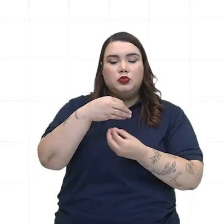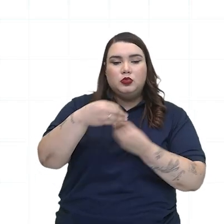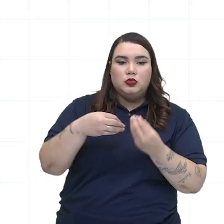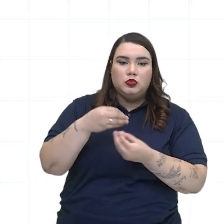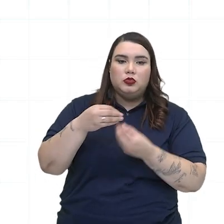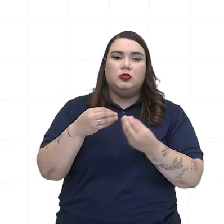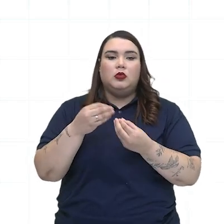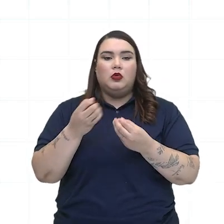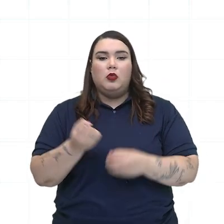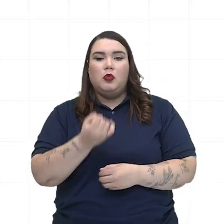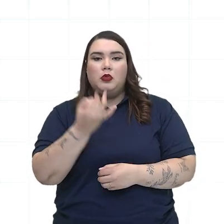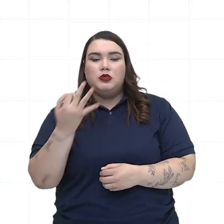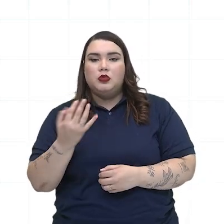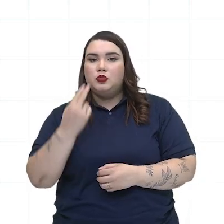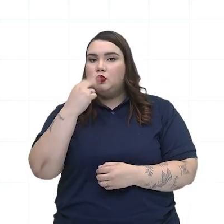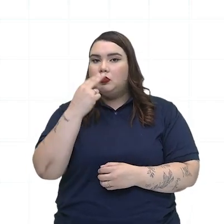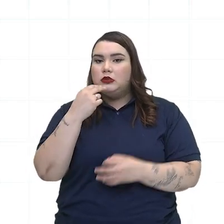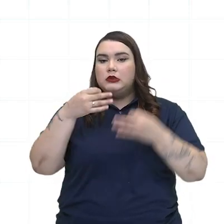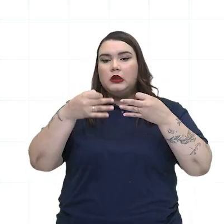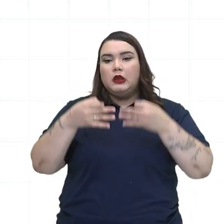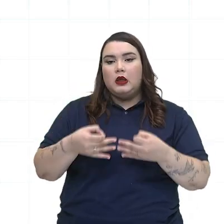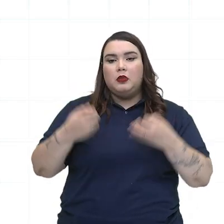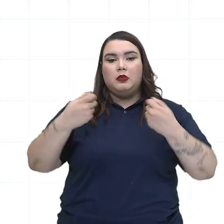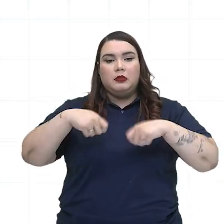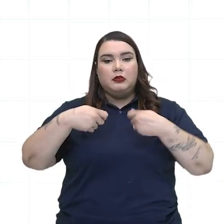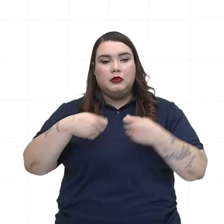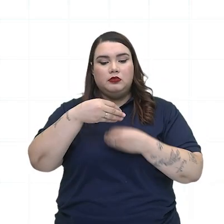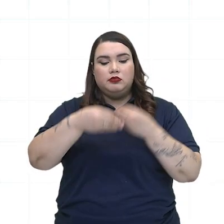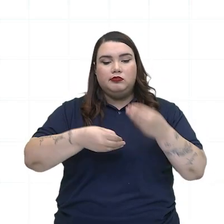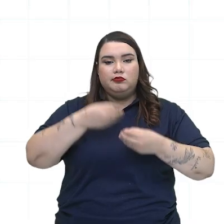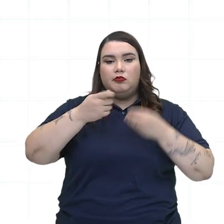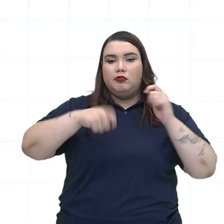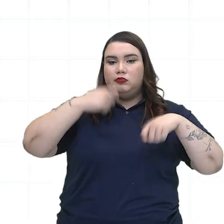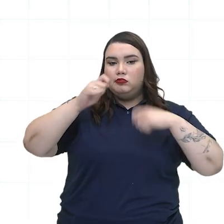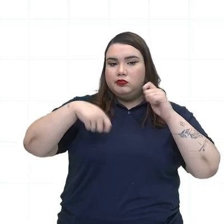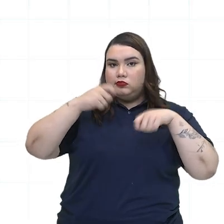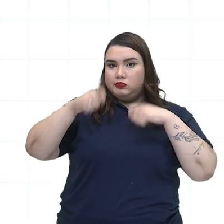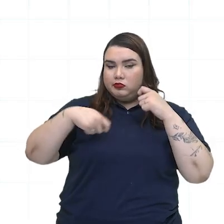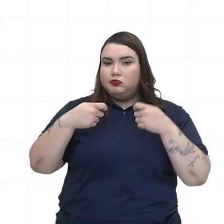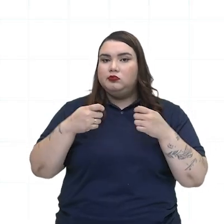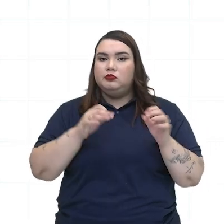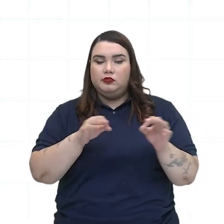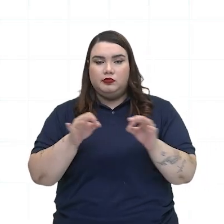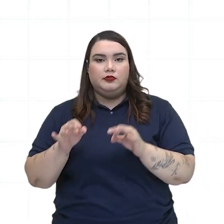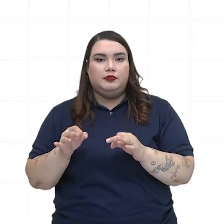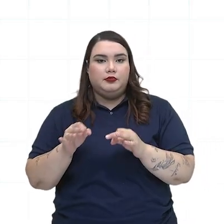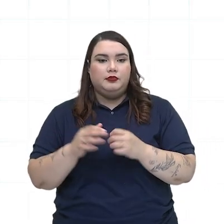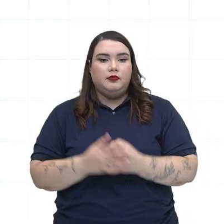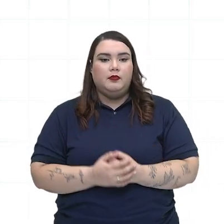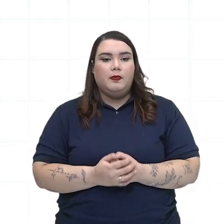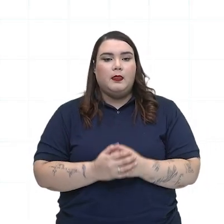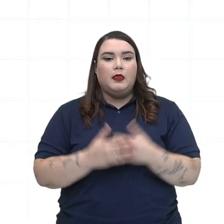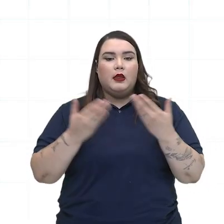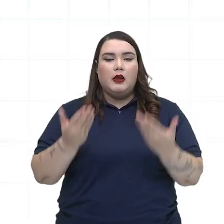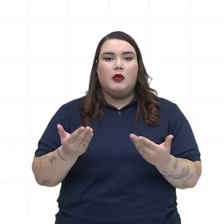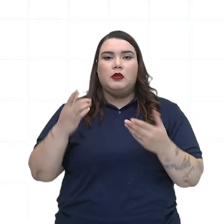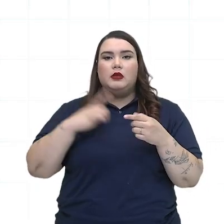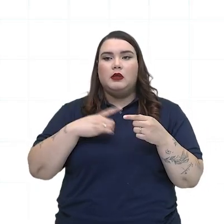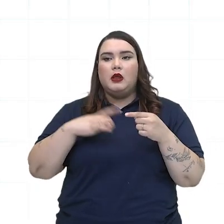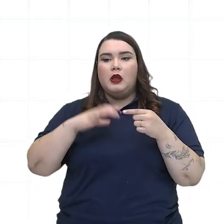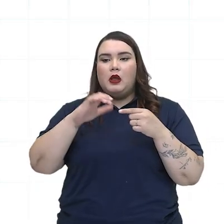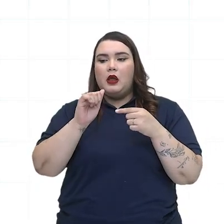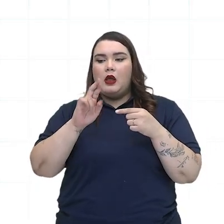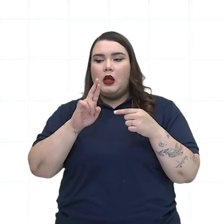nutrientes necessários, fazendo presente ali no nosso prato, carboidrato, vitaminas, sais